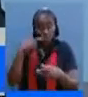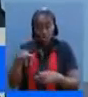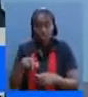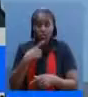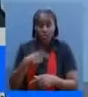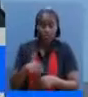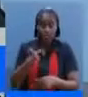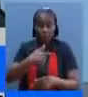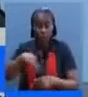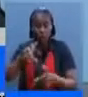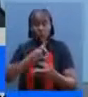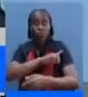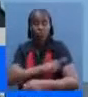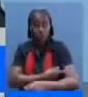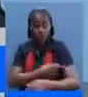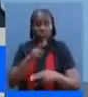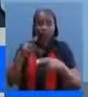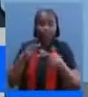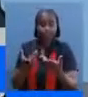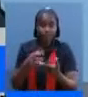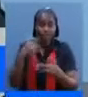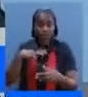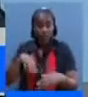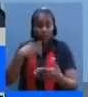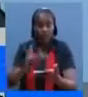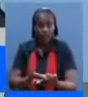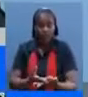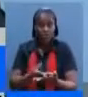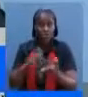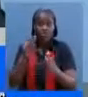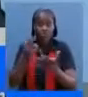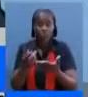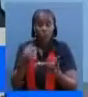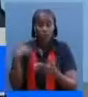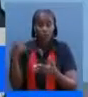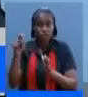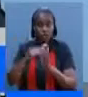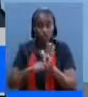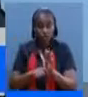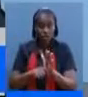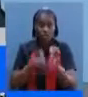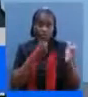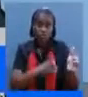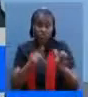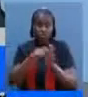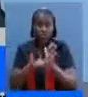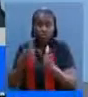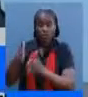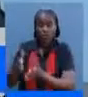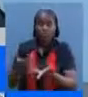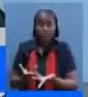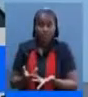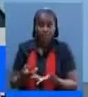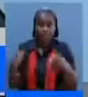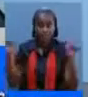que o nosso poder constituinte quis atribuir ao Instituto de Oposição um estatuto de particular relevância no contexto do nosso